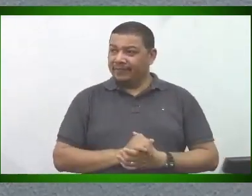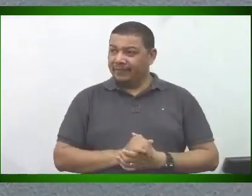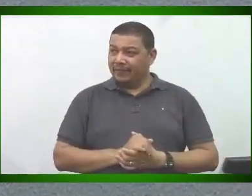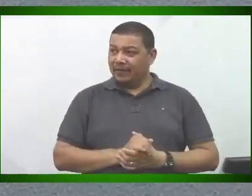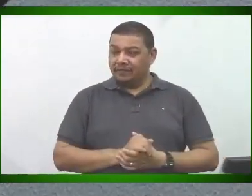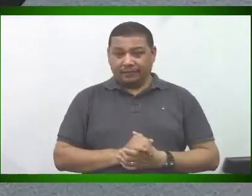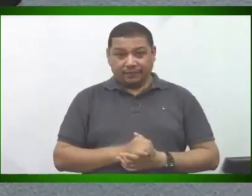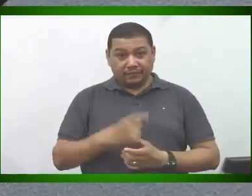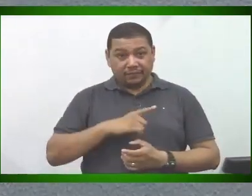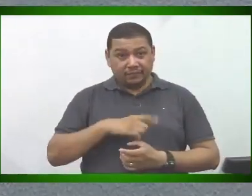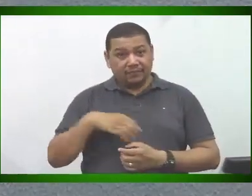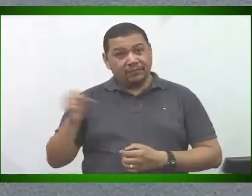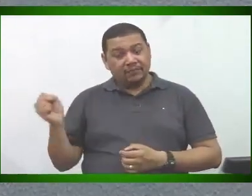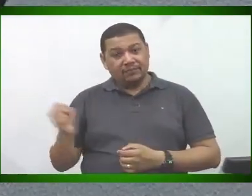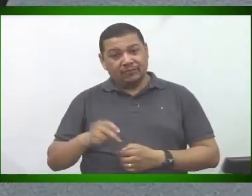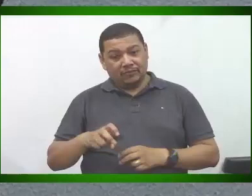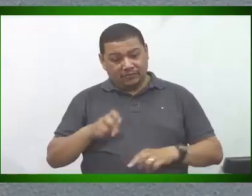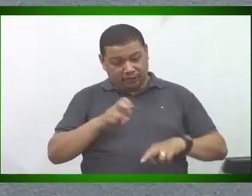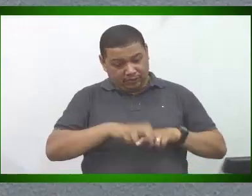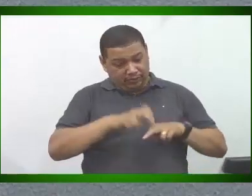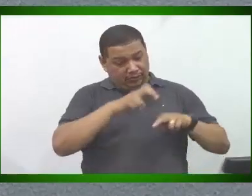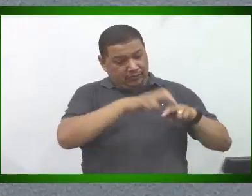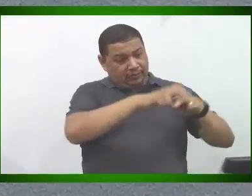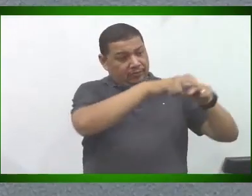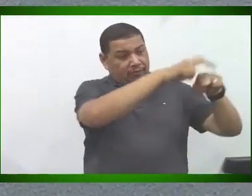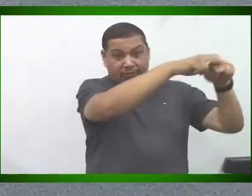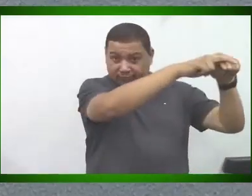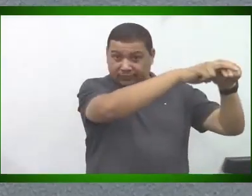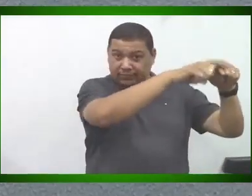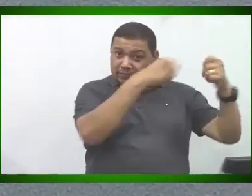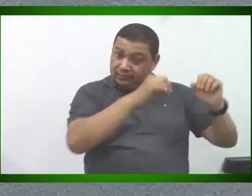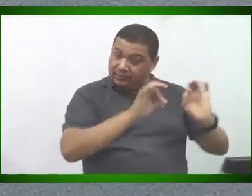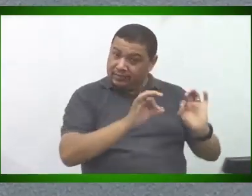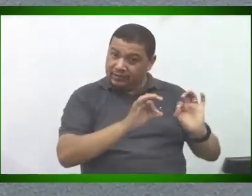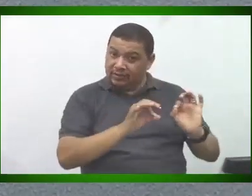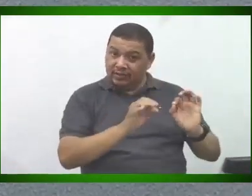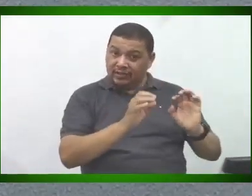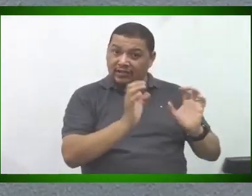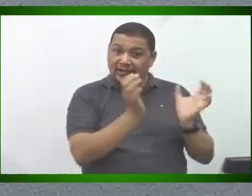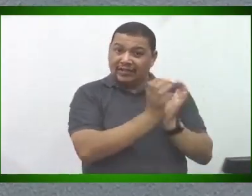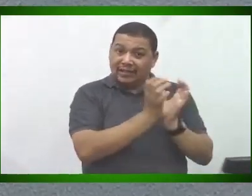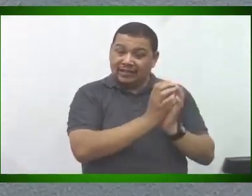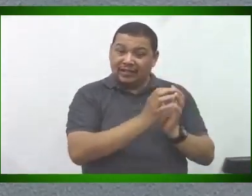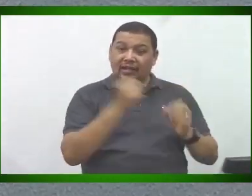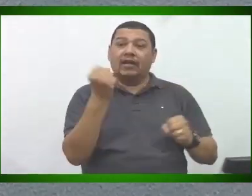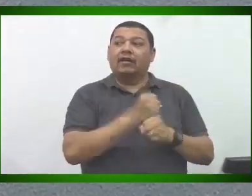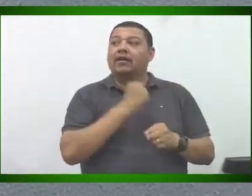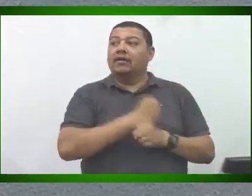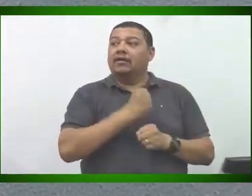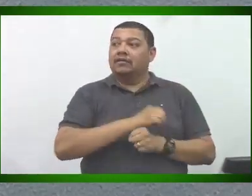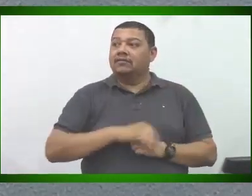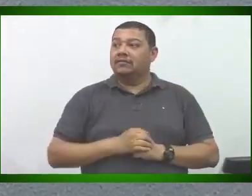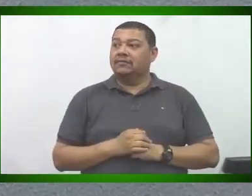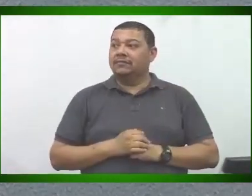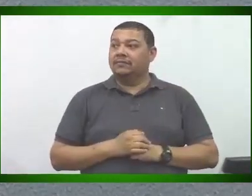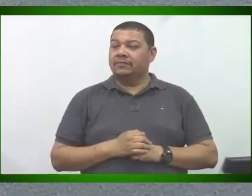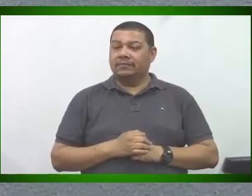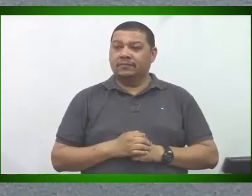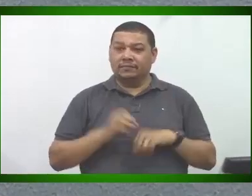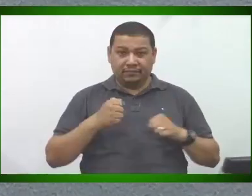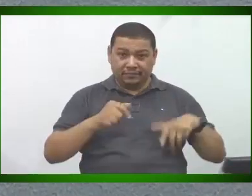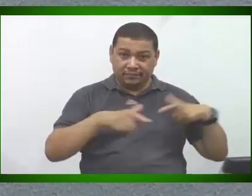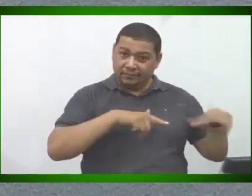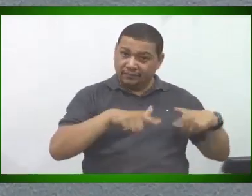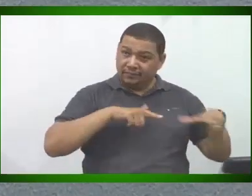feito ali as novas arquibancadas, nós precisamos ali que a equipe da Obras entre lá, faça um trabalho